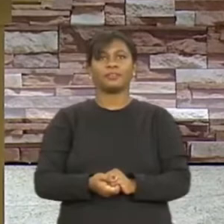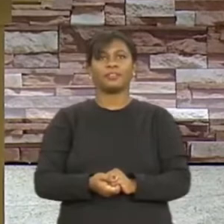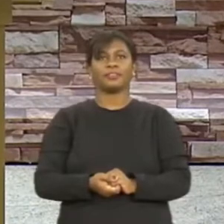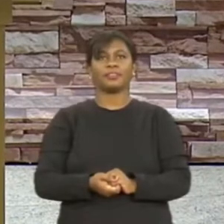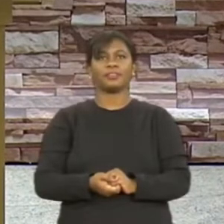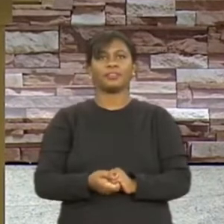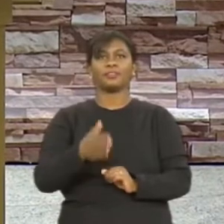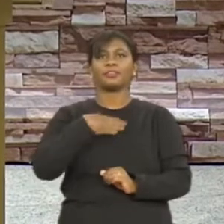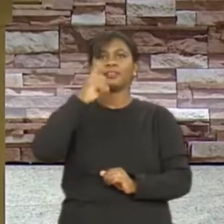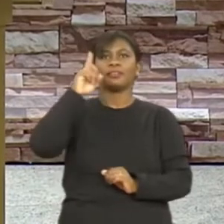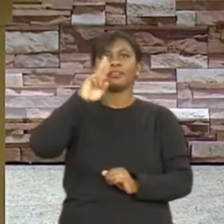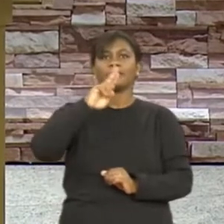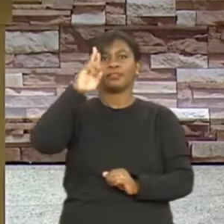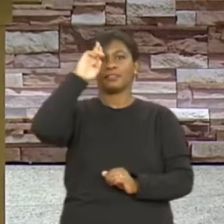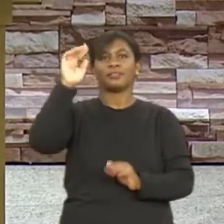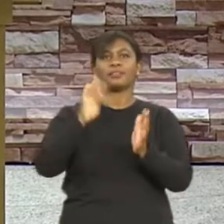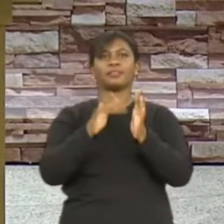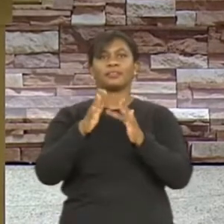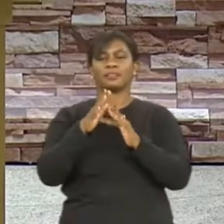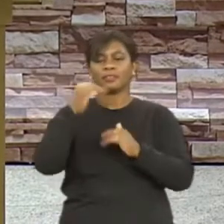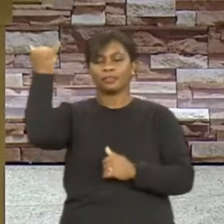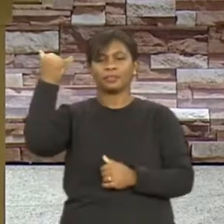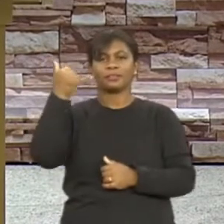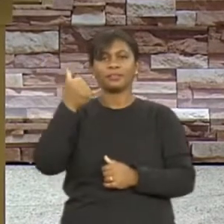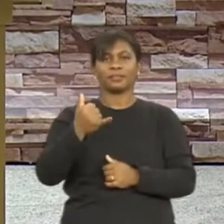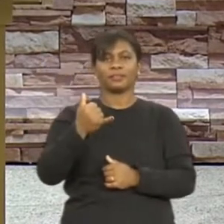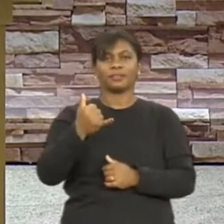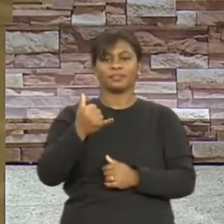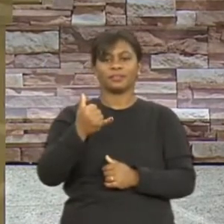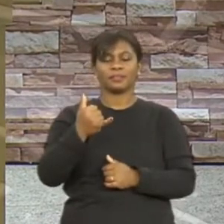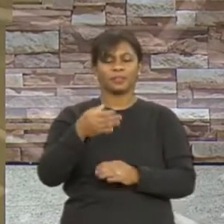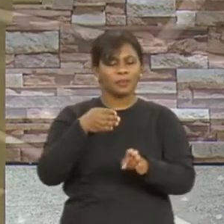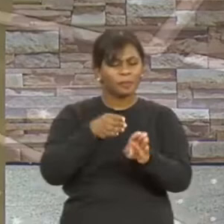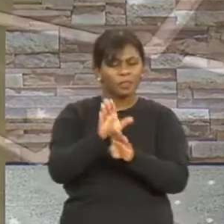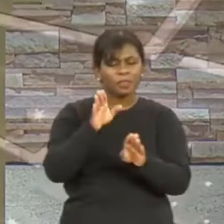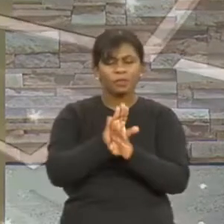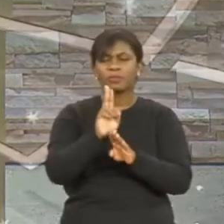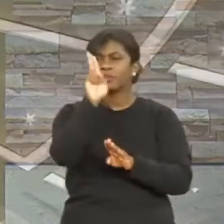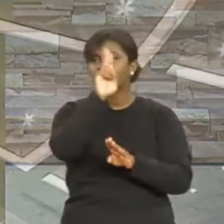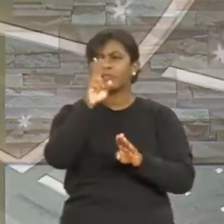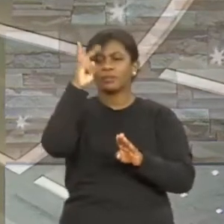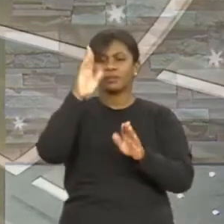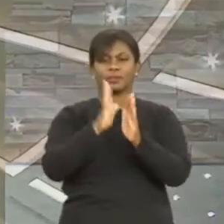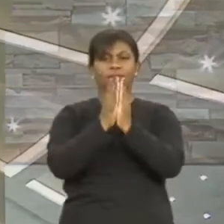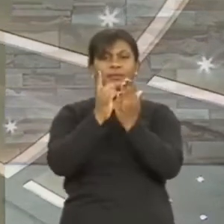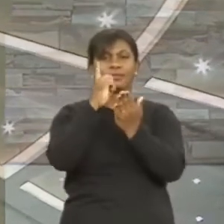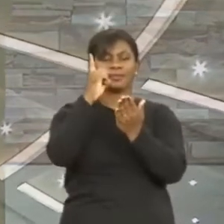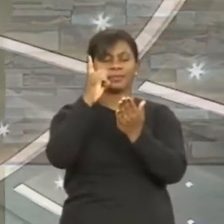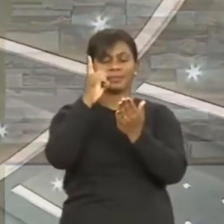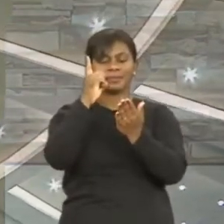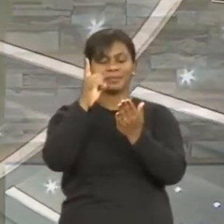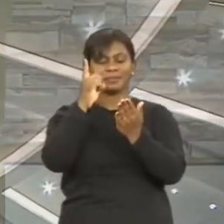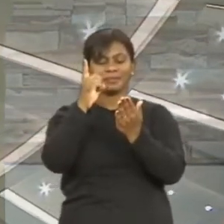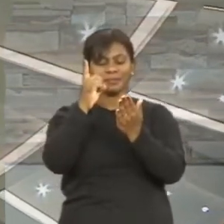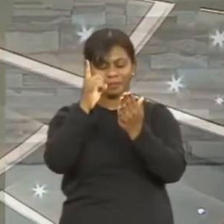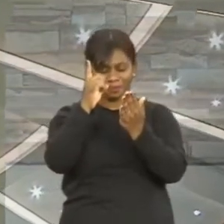Meu Deus, em nome de Jesus, fala conosco. Orienta-nos através da tua palavra. Que essa palavra, meu